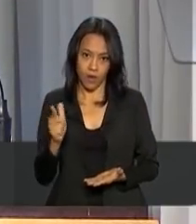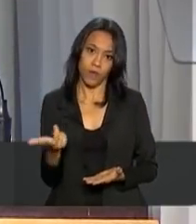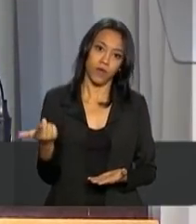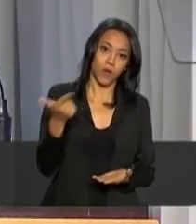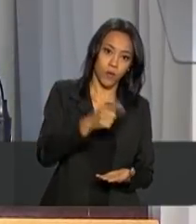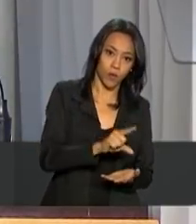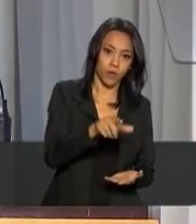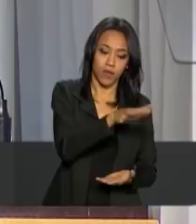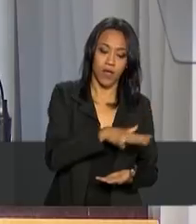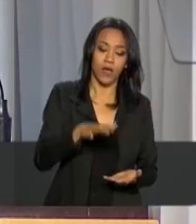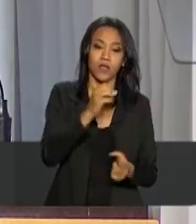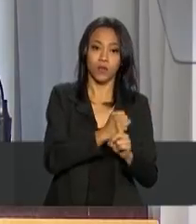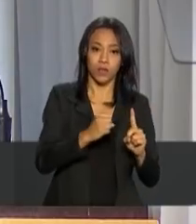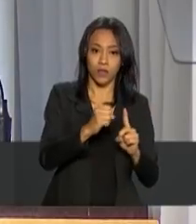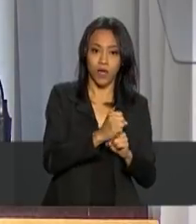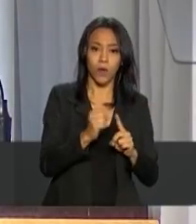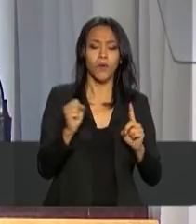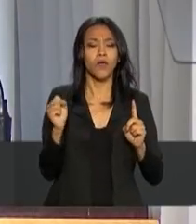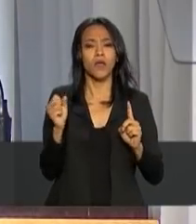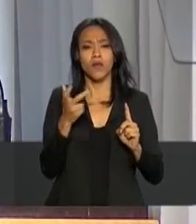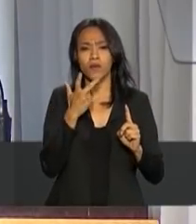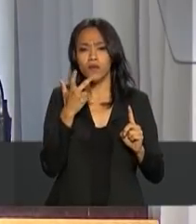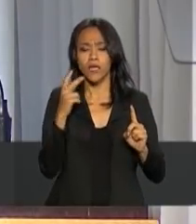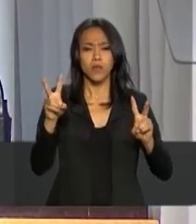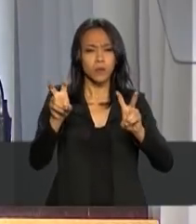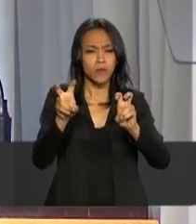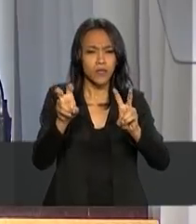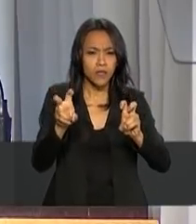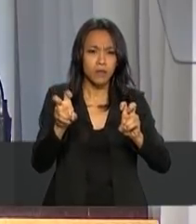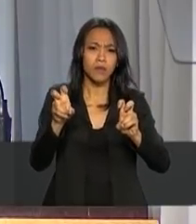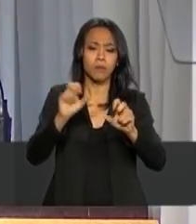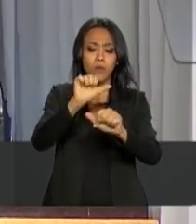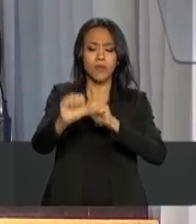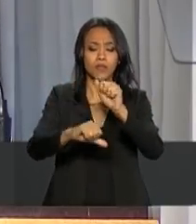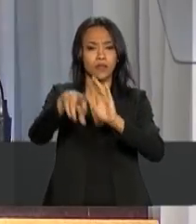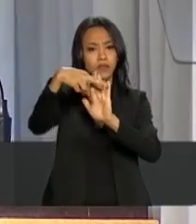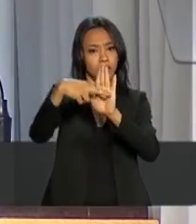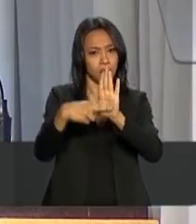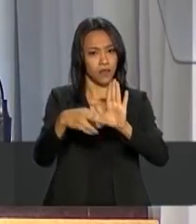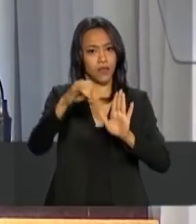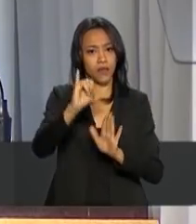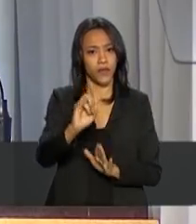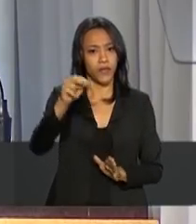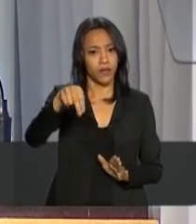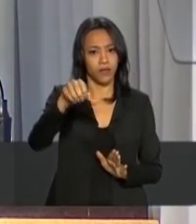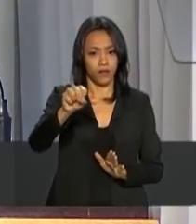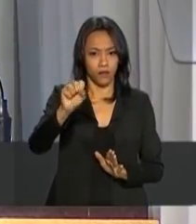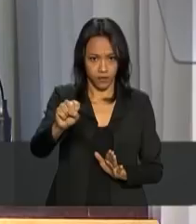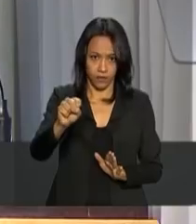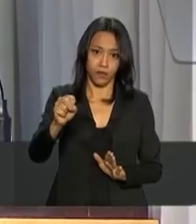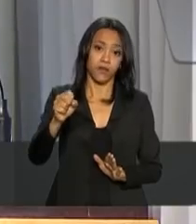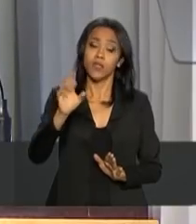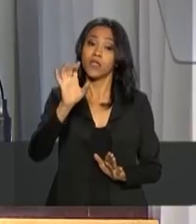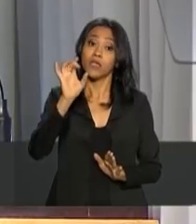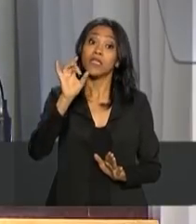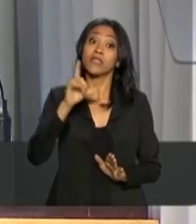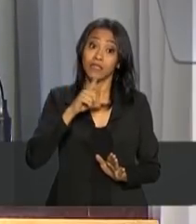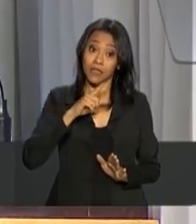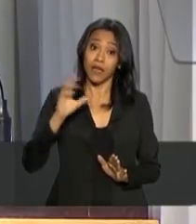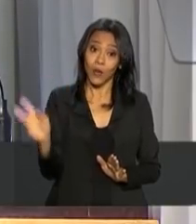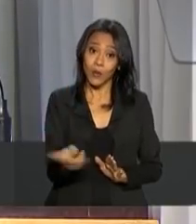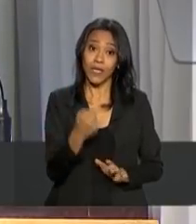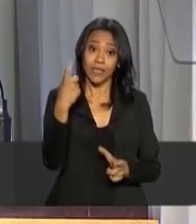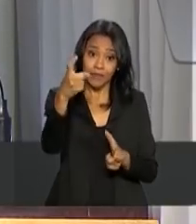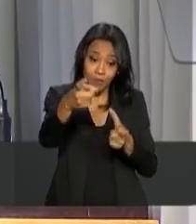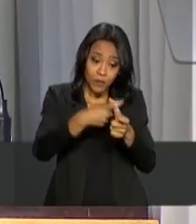sabemos que a Previdência causa um déficit extraordinário, não só na União, mas nos Estados